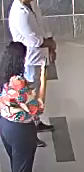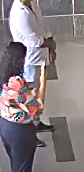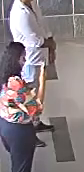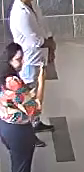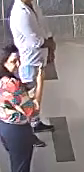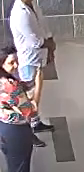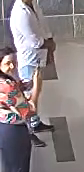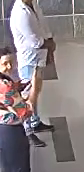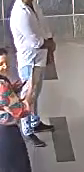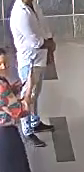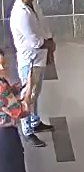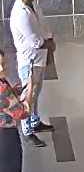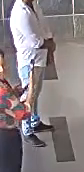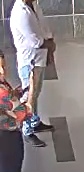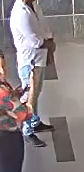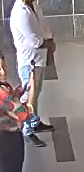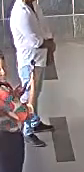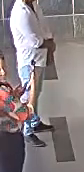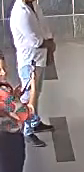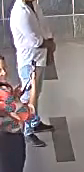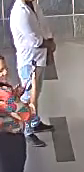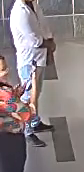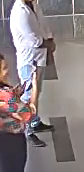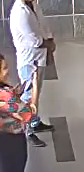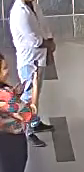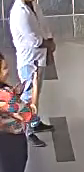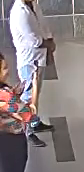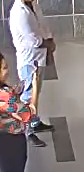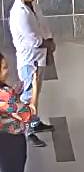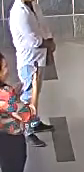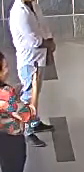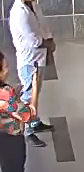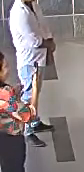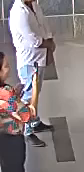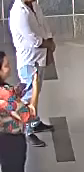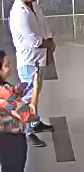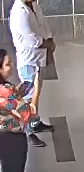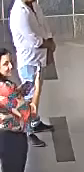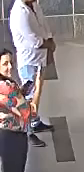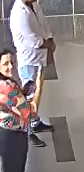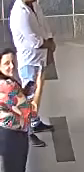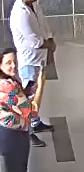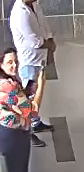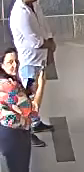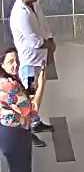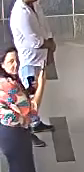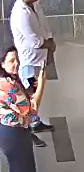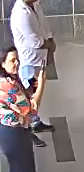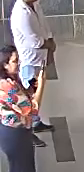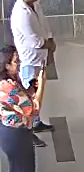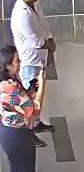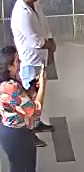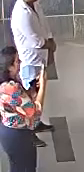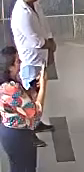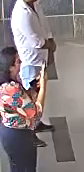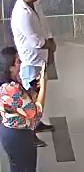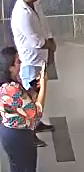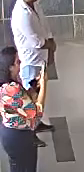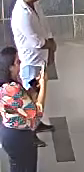sendo válida em território nacional. Então, eu sou realmente defensor desse documento para facilitar a